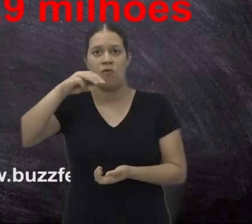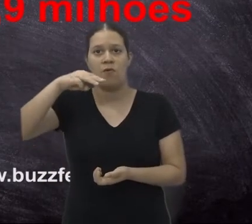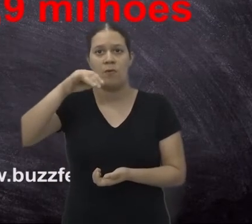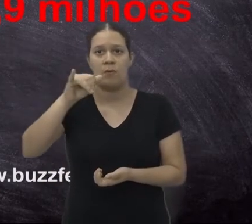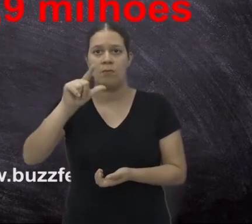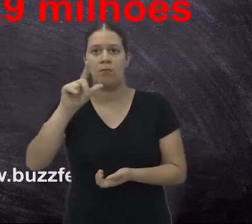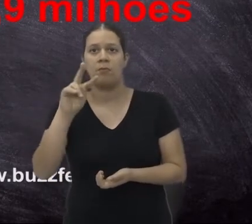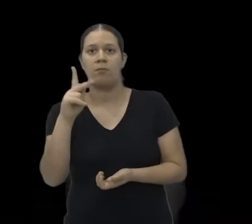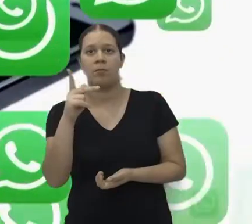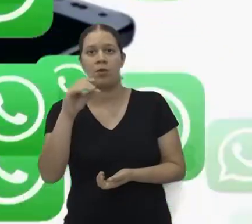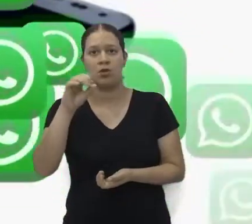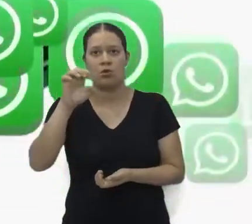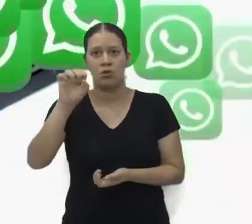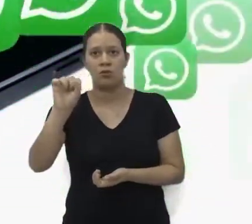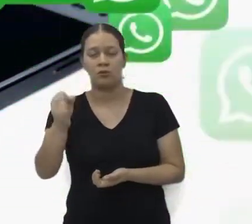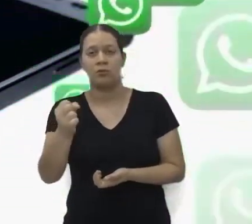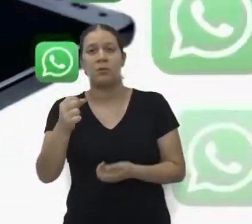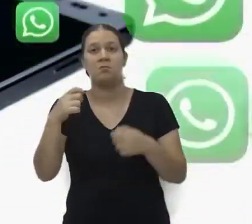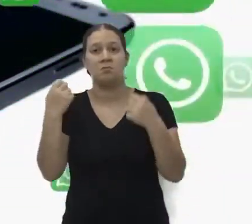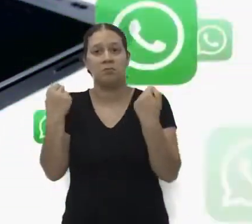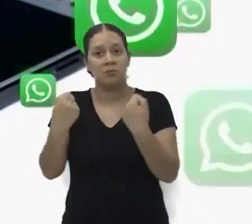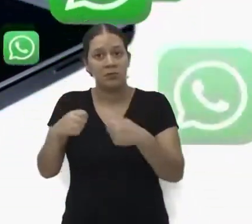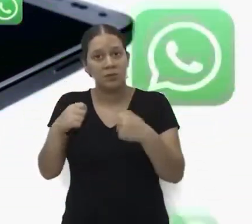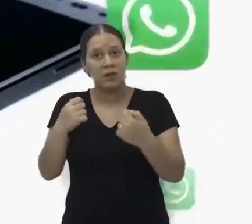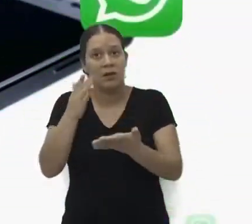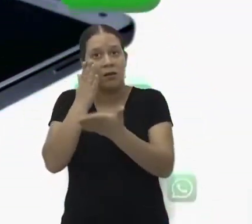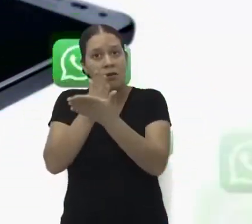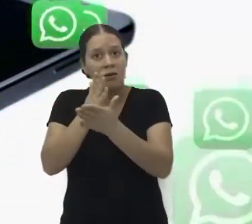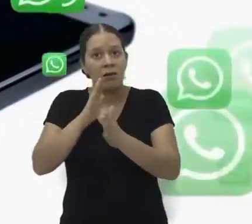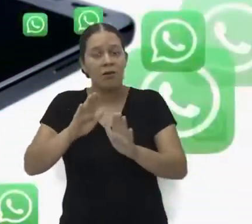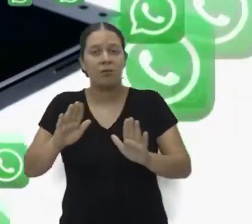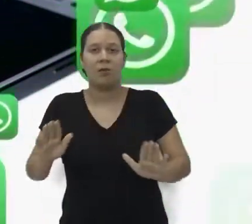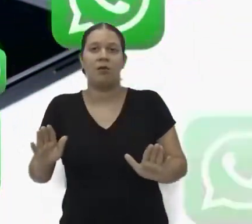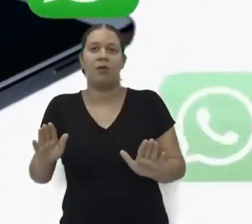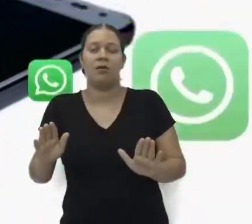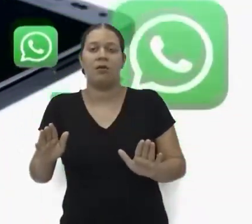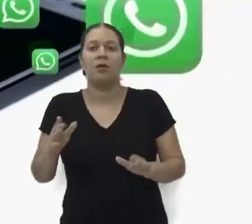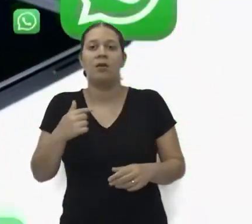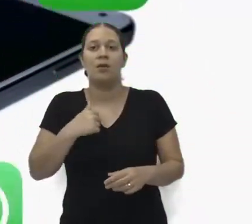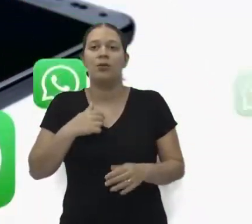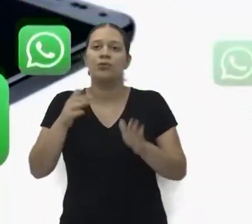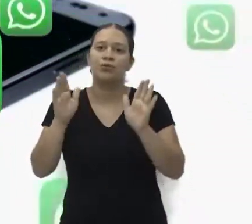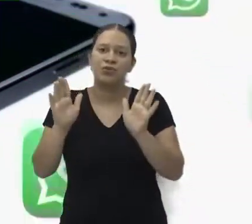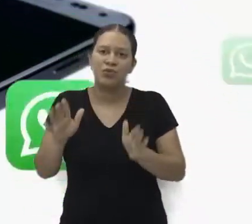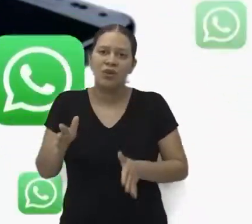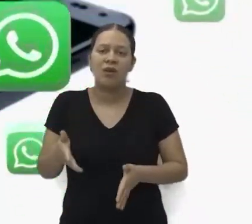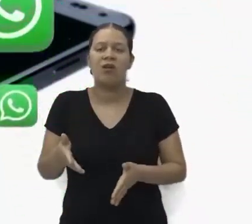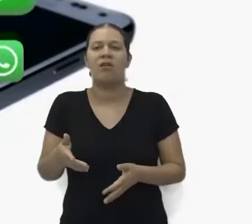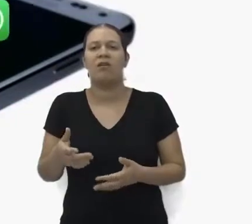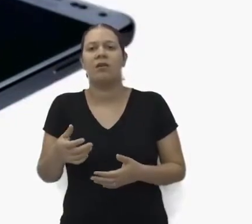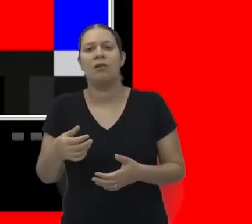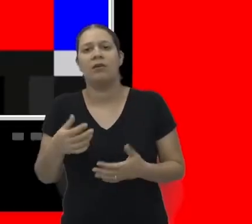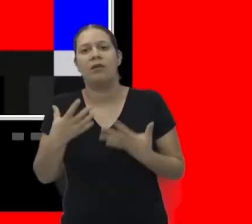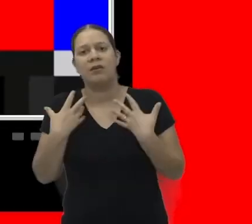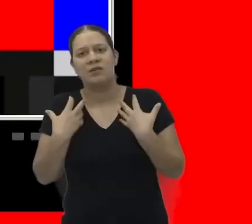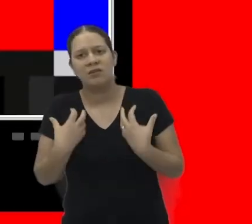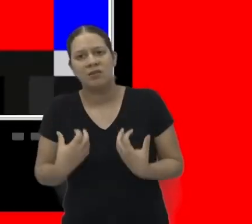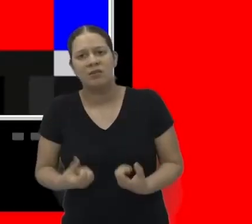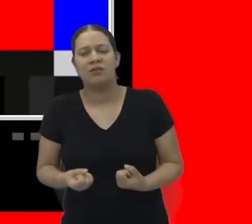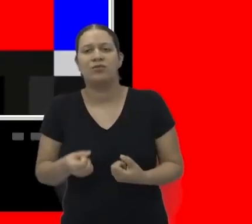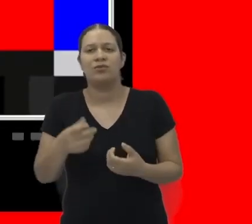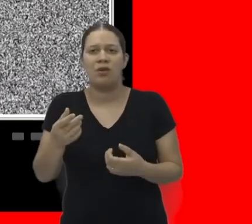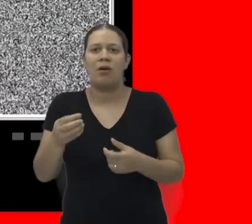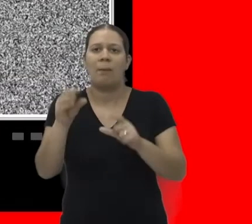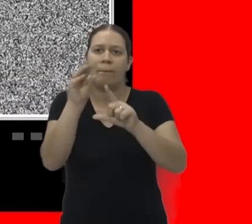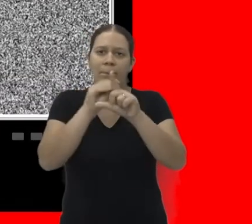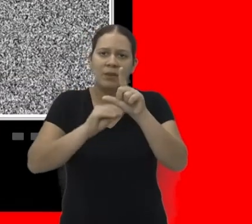3,9 milhões. Devemos quebrar as correntes do WhatsApp. Eu, por exemplo, já cansei de receber mensagens pedindo para